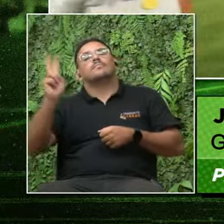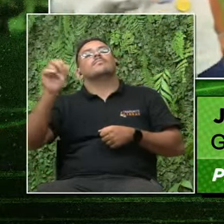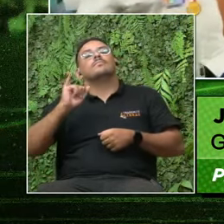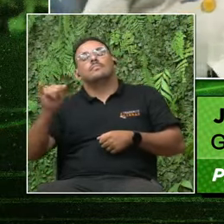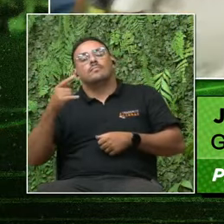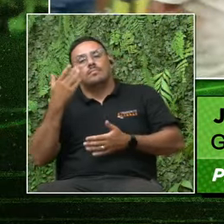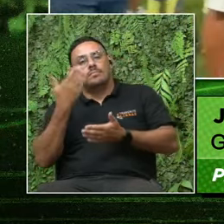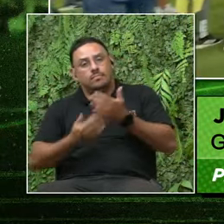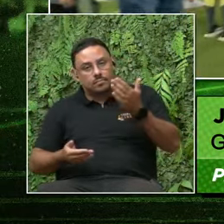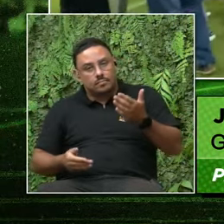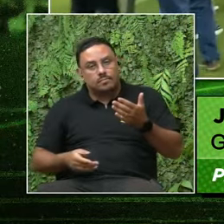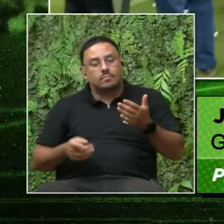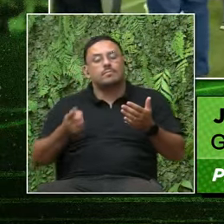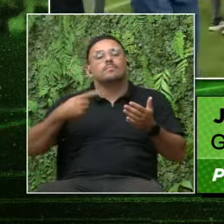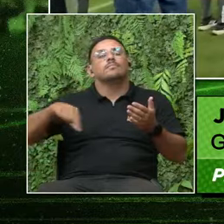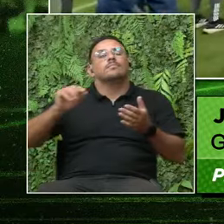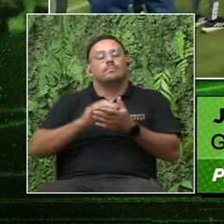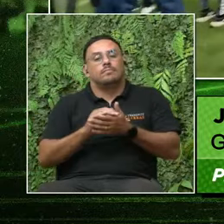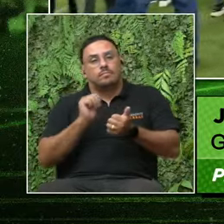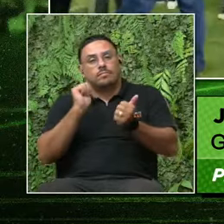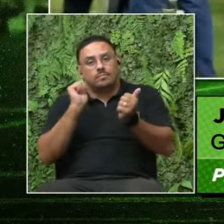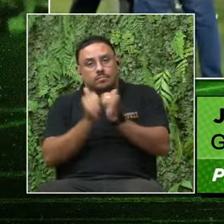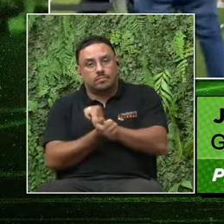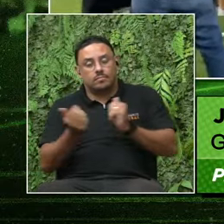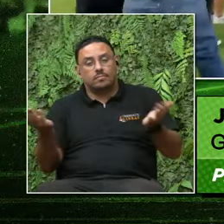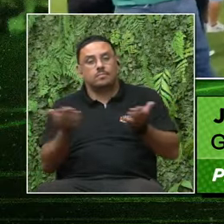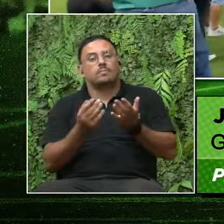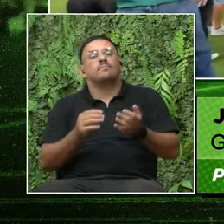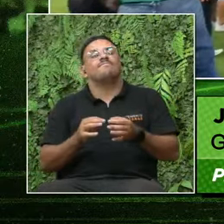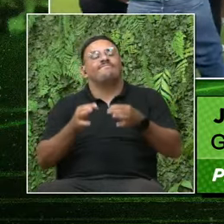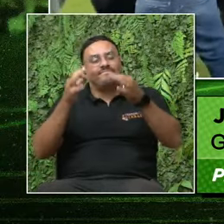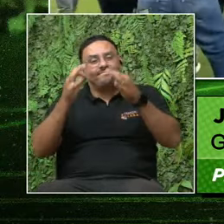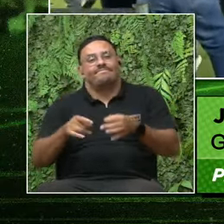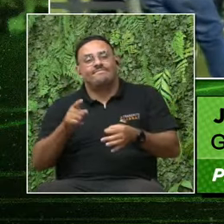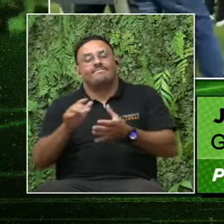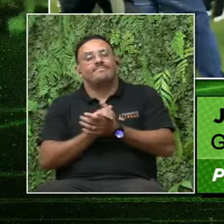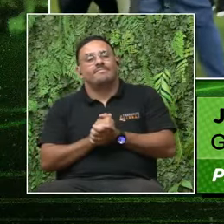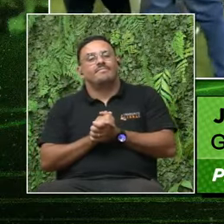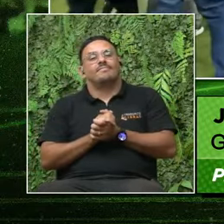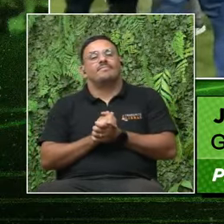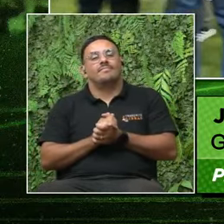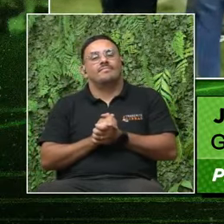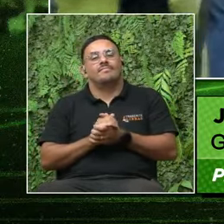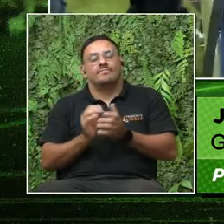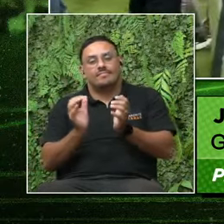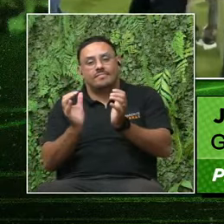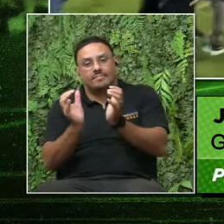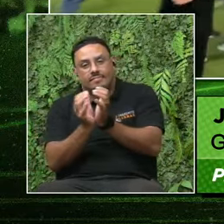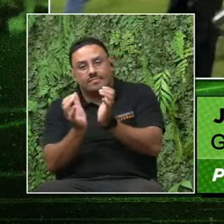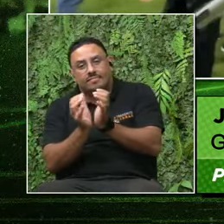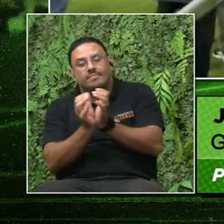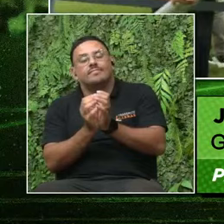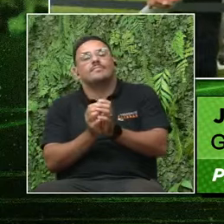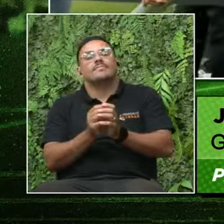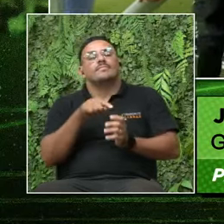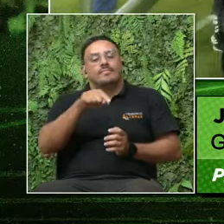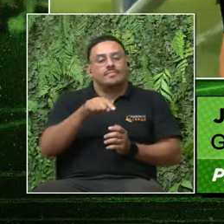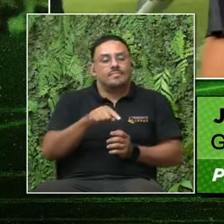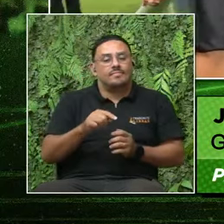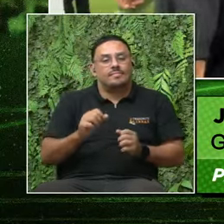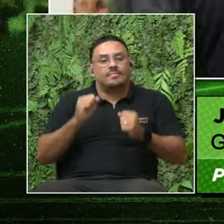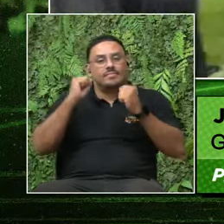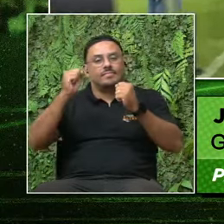tivéssemos perdidos o o jogo hoje tenho certeza que esse bando que que estavam aqui né os torcedores que estavam aqui estariam